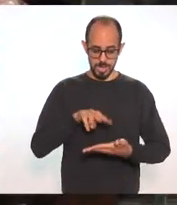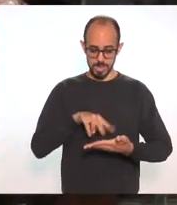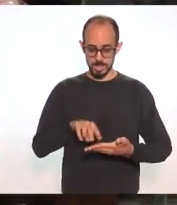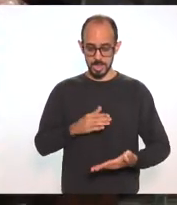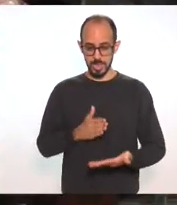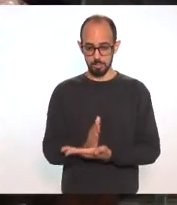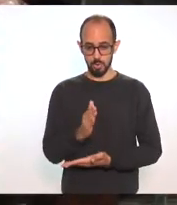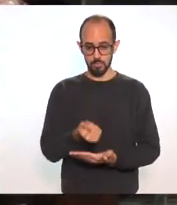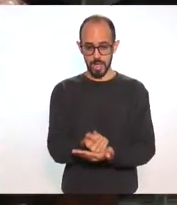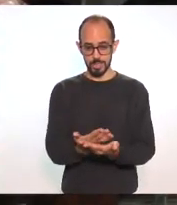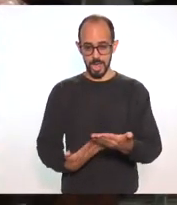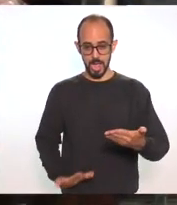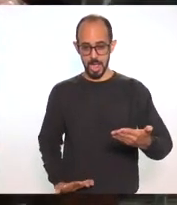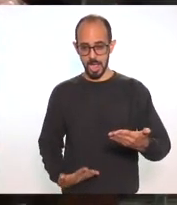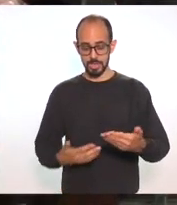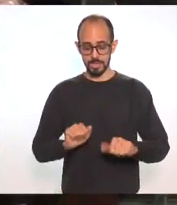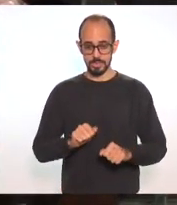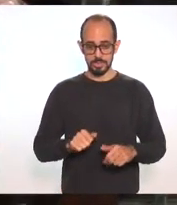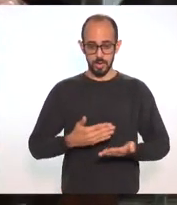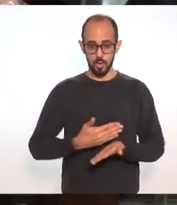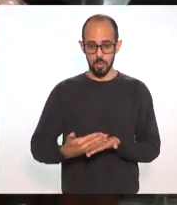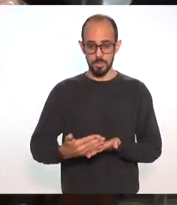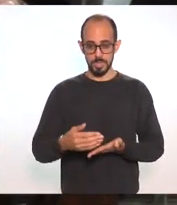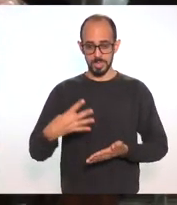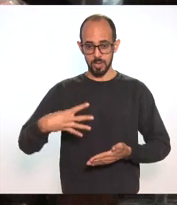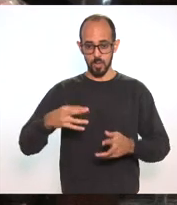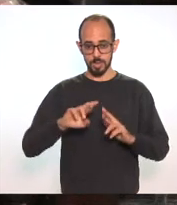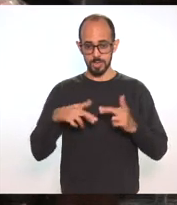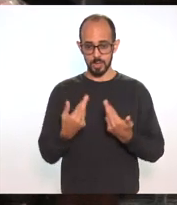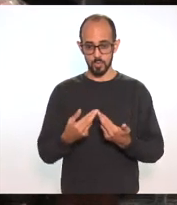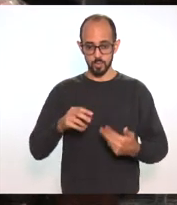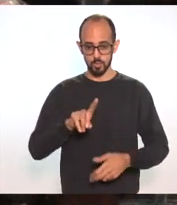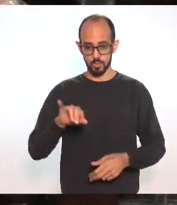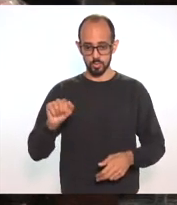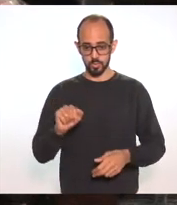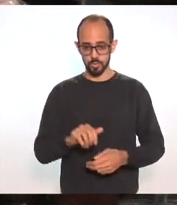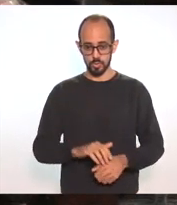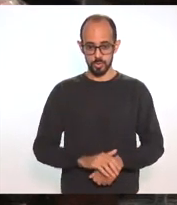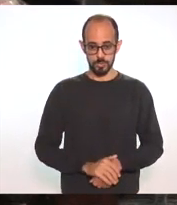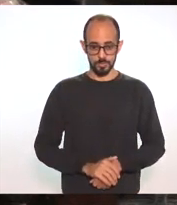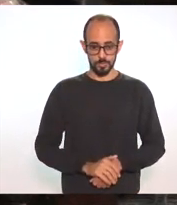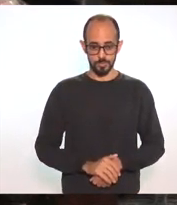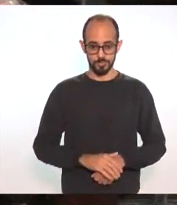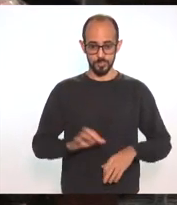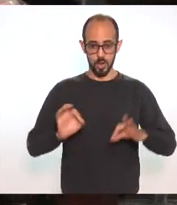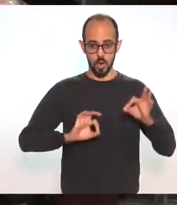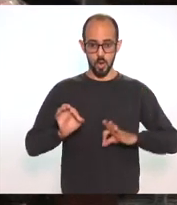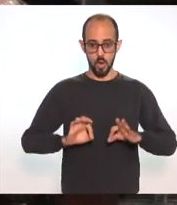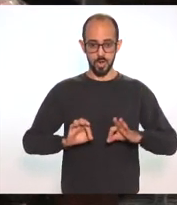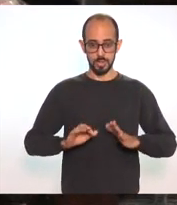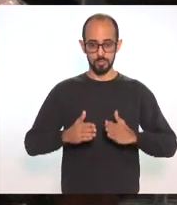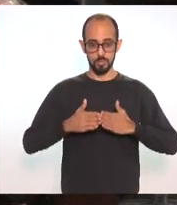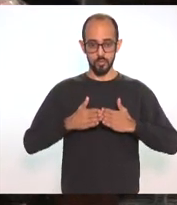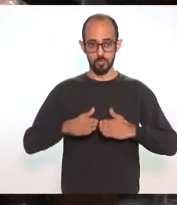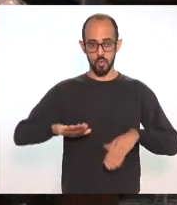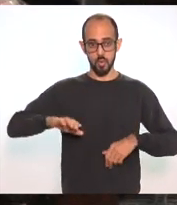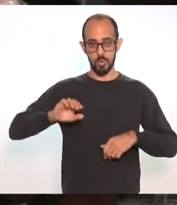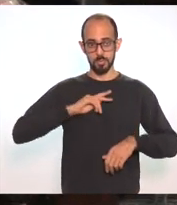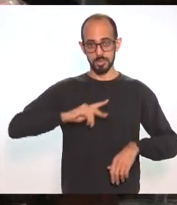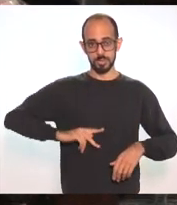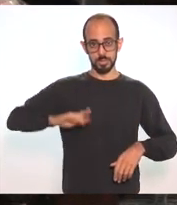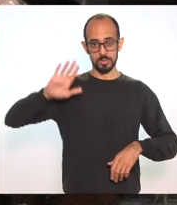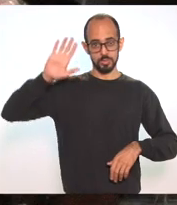ata, passa-se à ordem da 4ª sessão extraordinária do dia. Questão de ordem, presidente. Questão de ordem do deputado